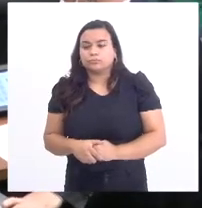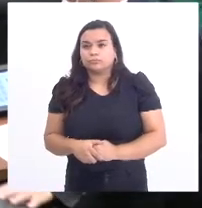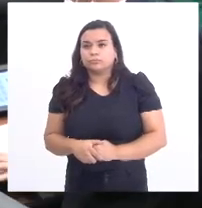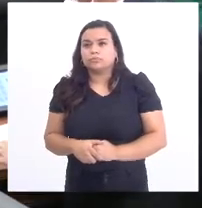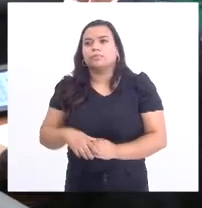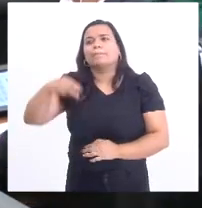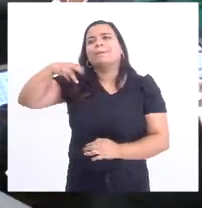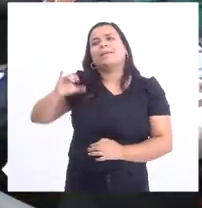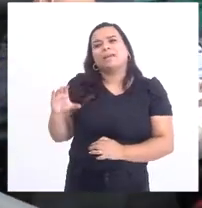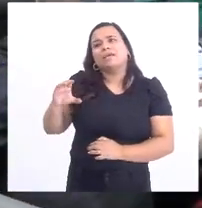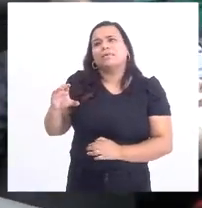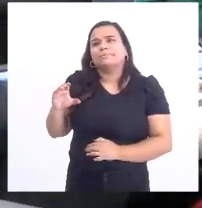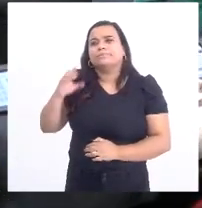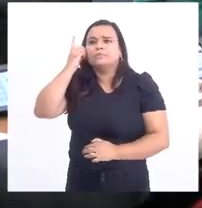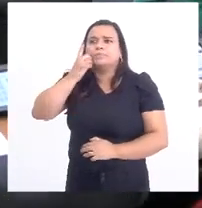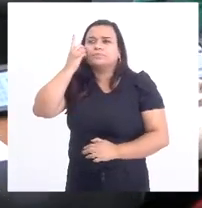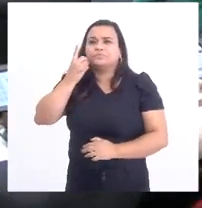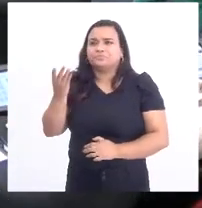Deputado Carlos Mink.